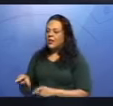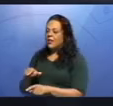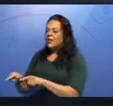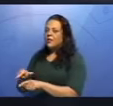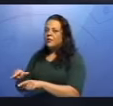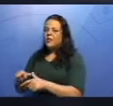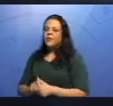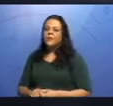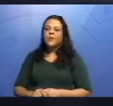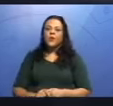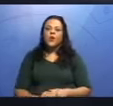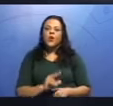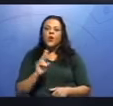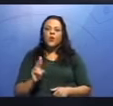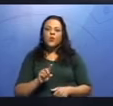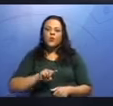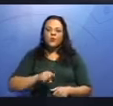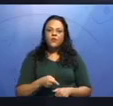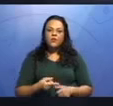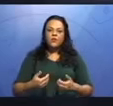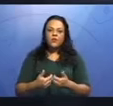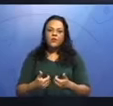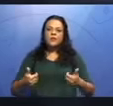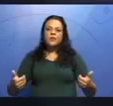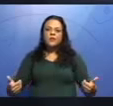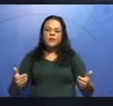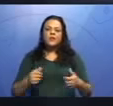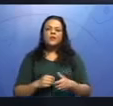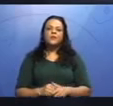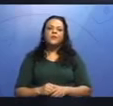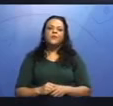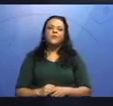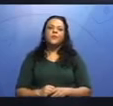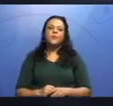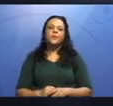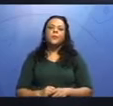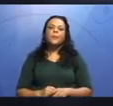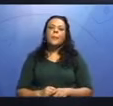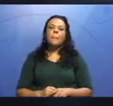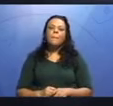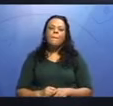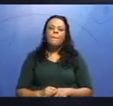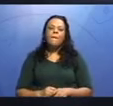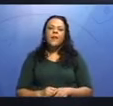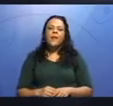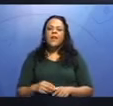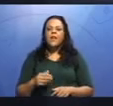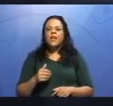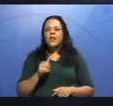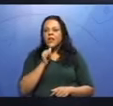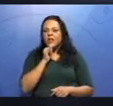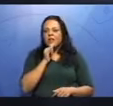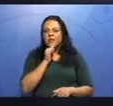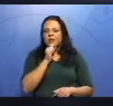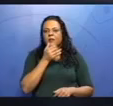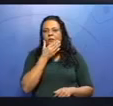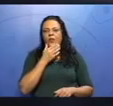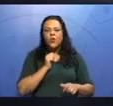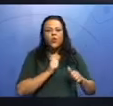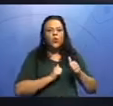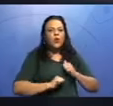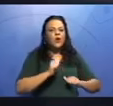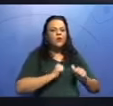oração coordenada iniciada por conjunção alternativa. Então vamos lá, ó. O artista pintava com óleo